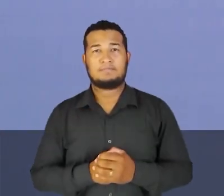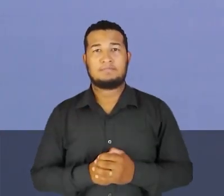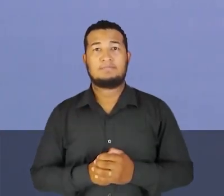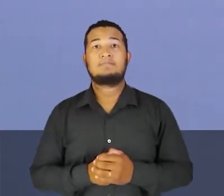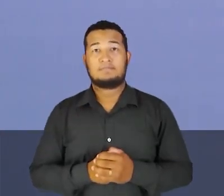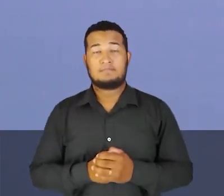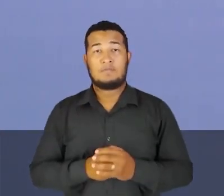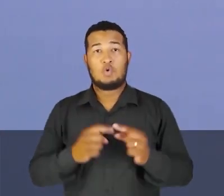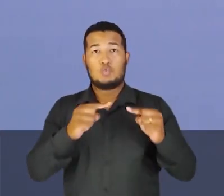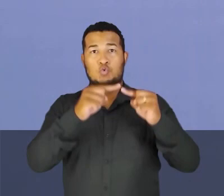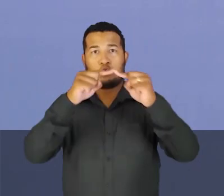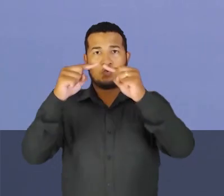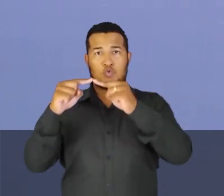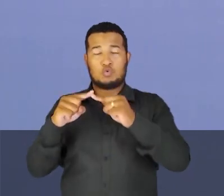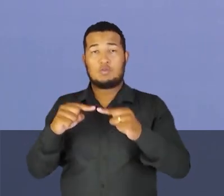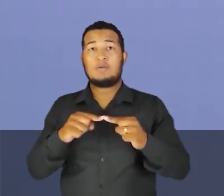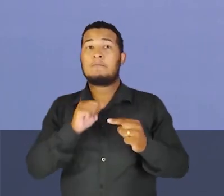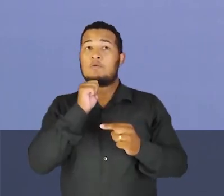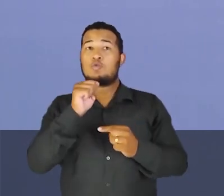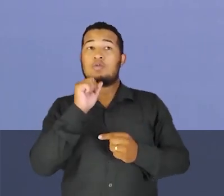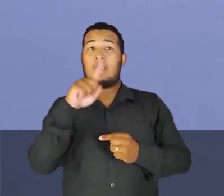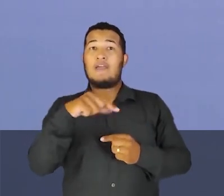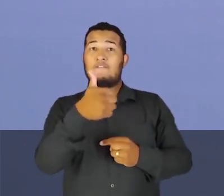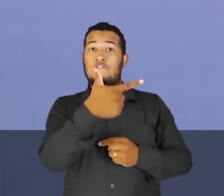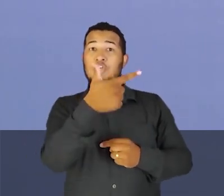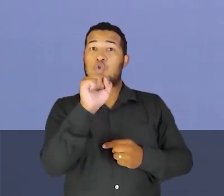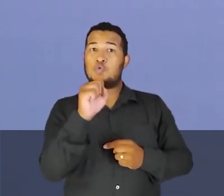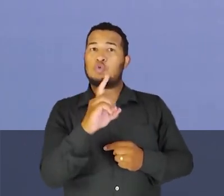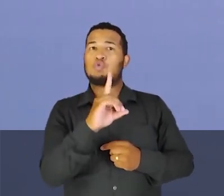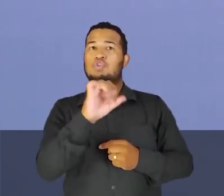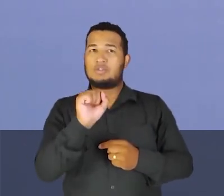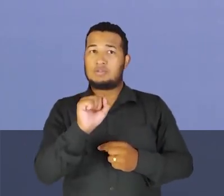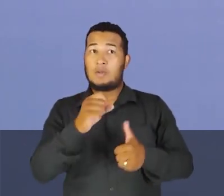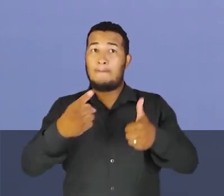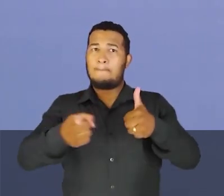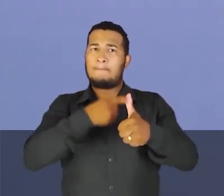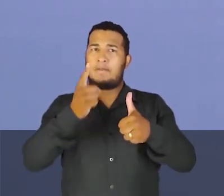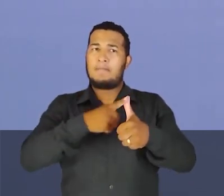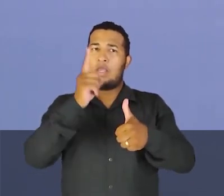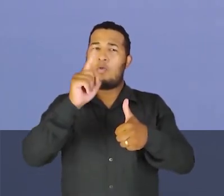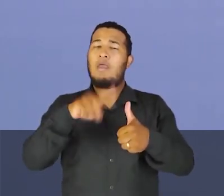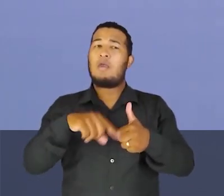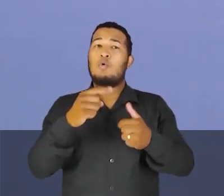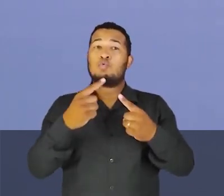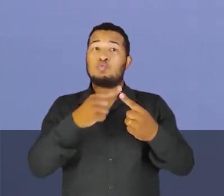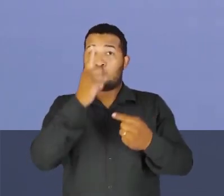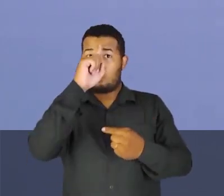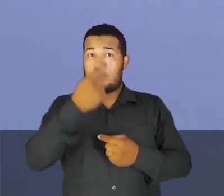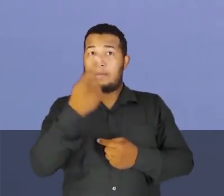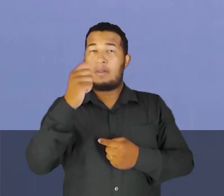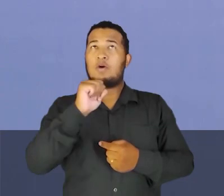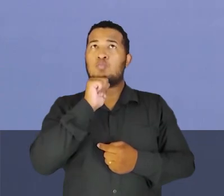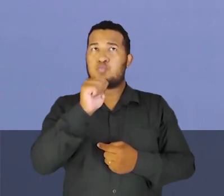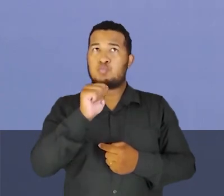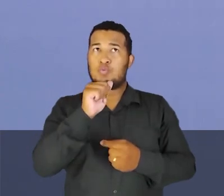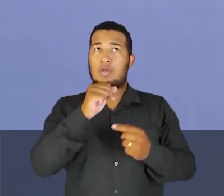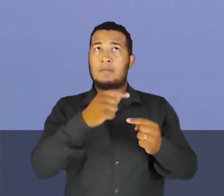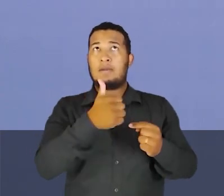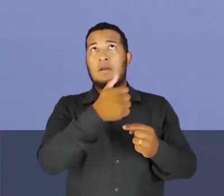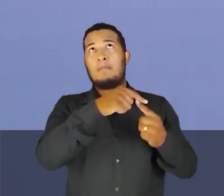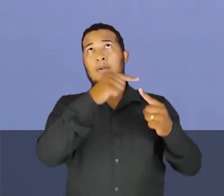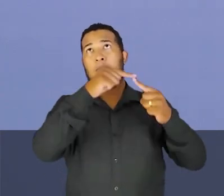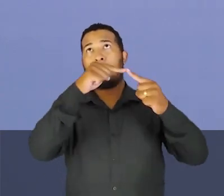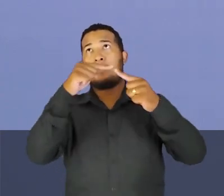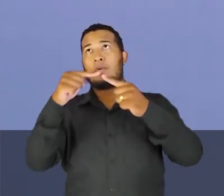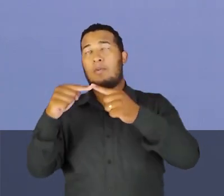ciclo menstrual ele tem 28 dias. O primeiro dia do ciclo menstrual é o primeiro dia de menstruação. 14 dias depois, ou seja,